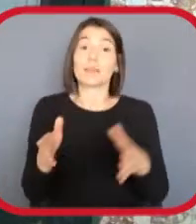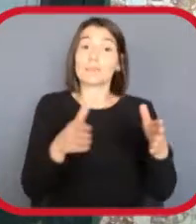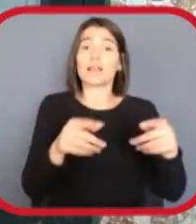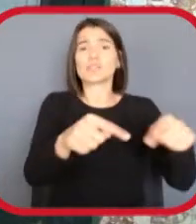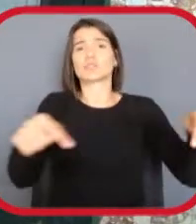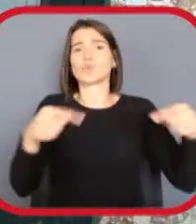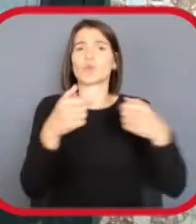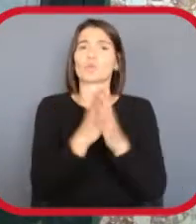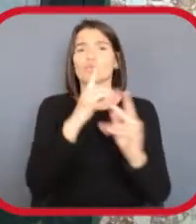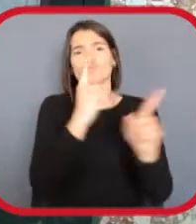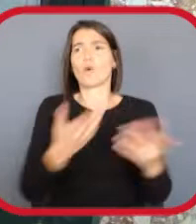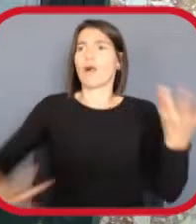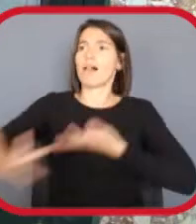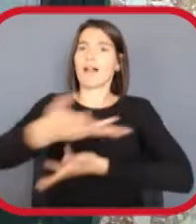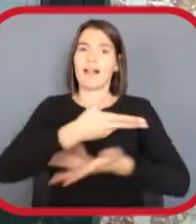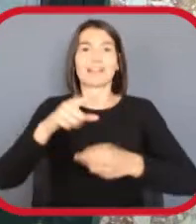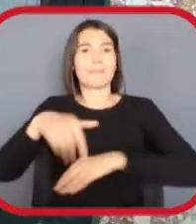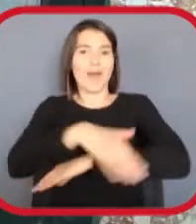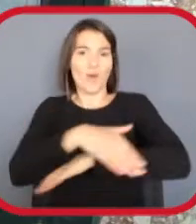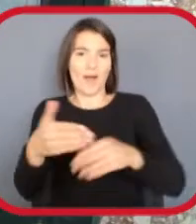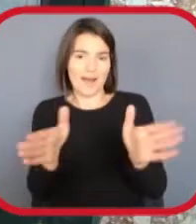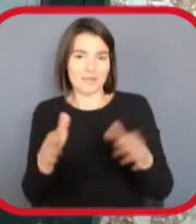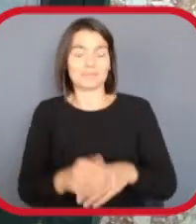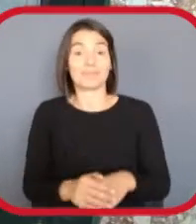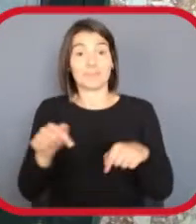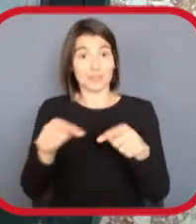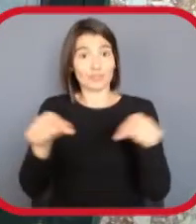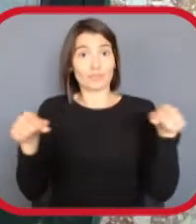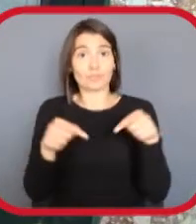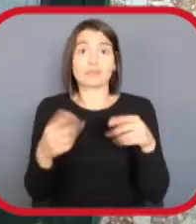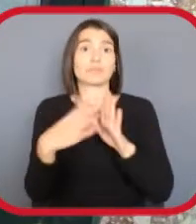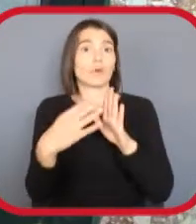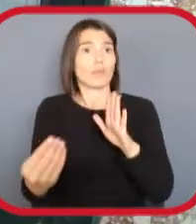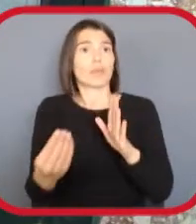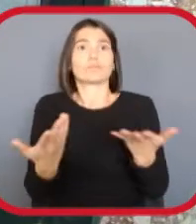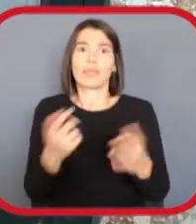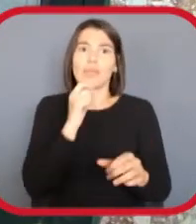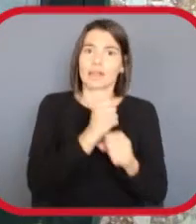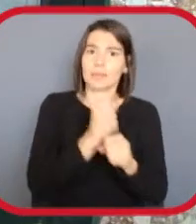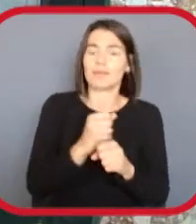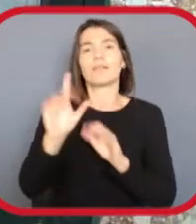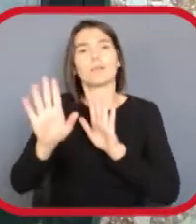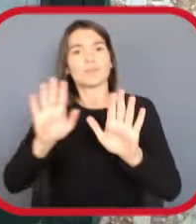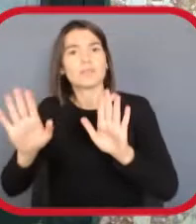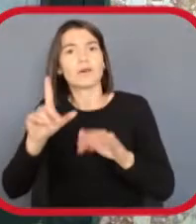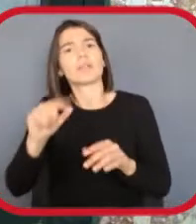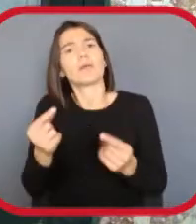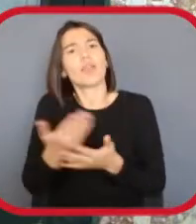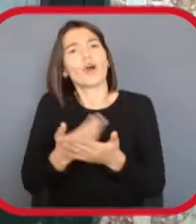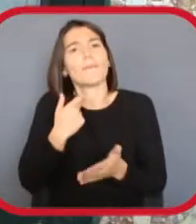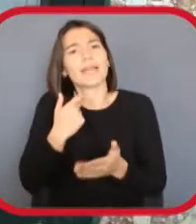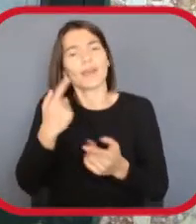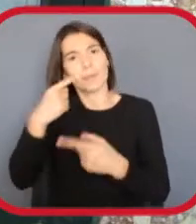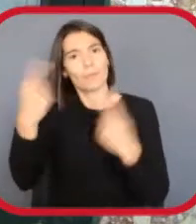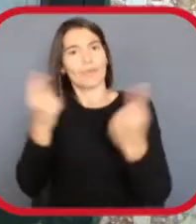também uma zona comum aberta para a rua. A Corrente é um exemplo de um espaço ideal para trabalhar, fazer exposições ou até promover um